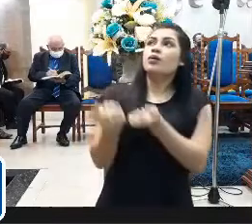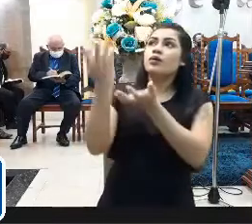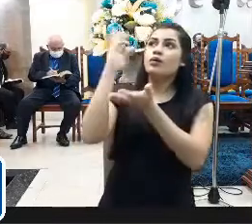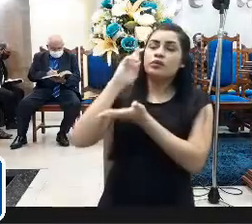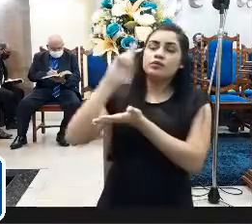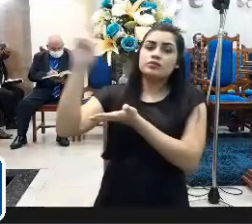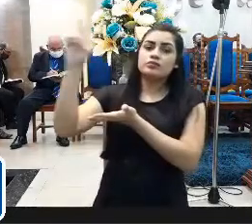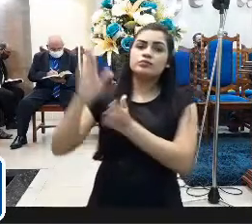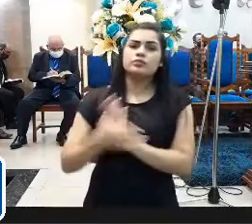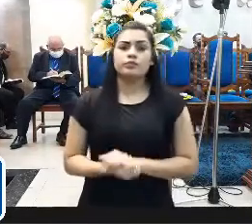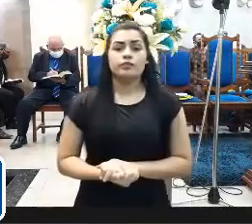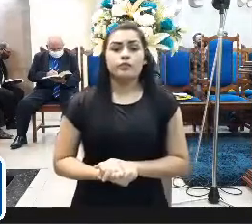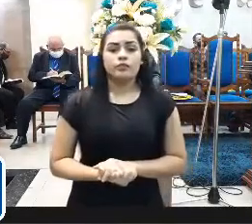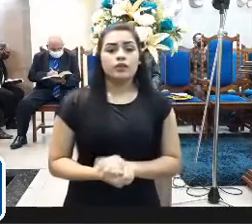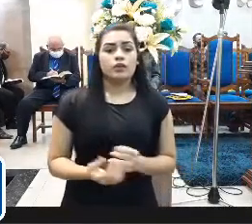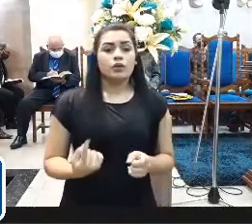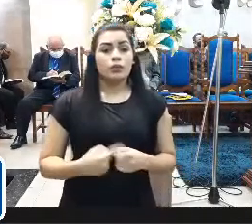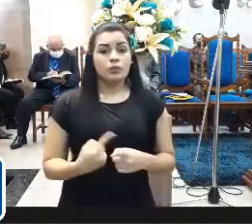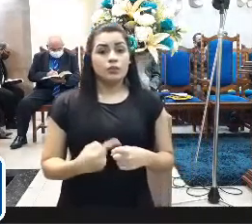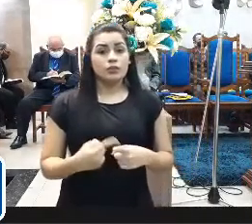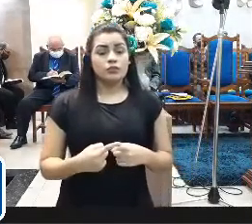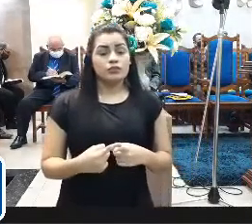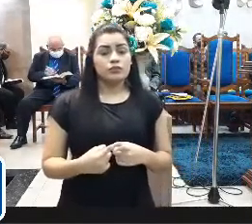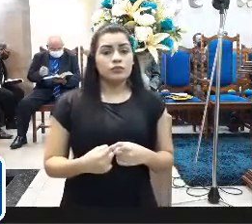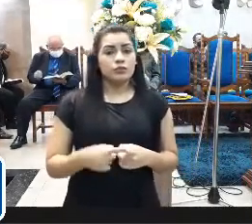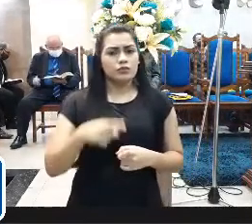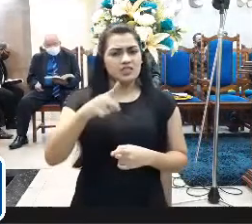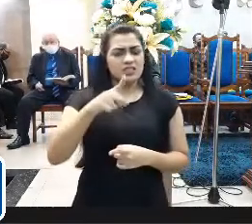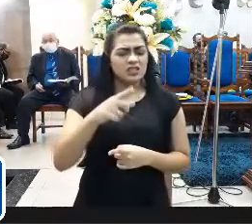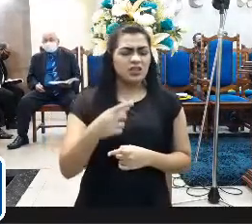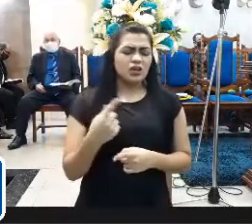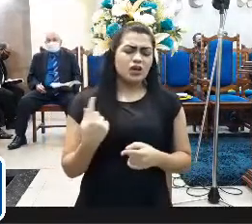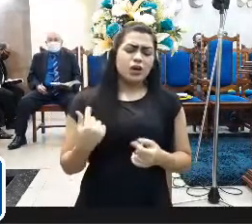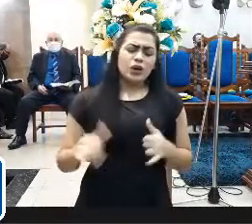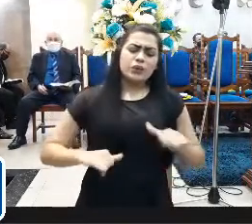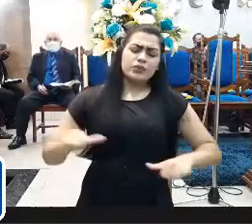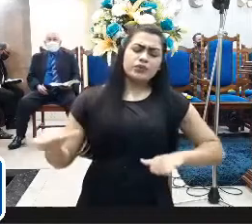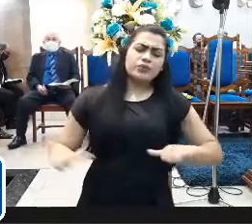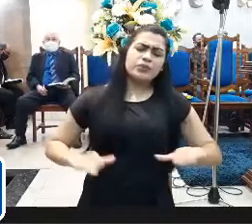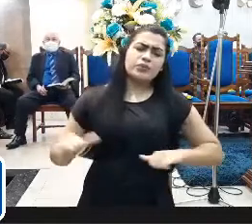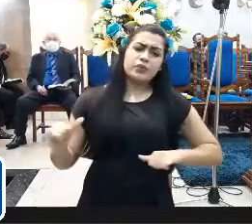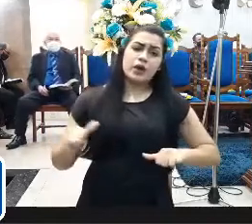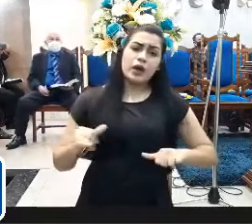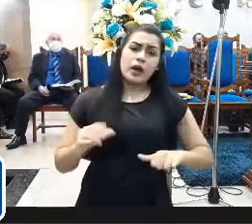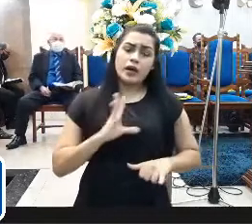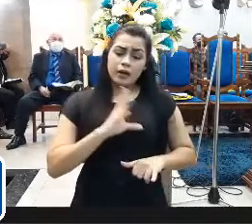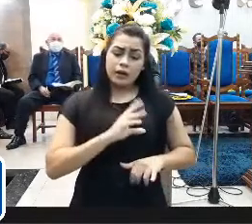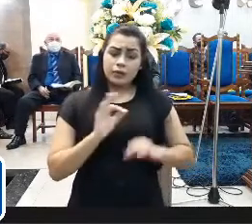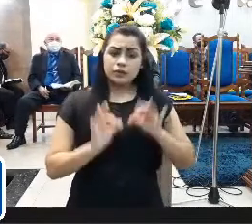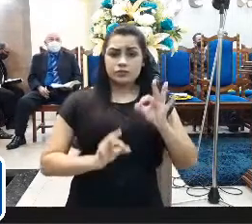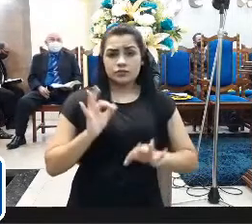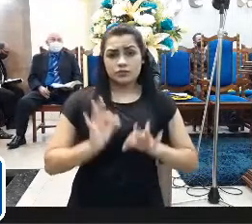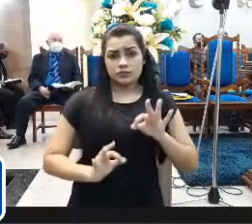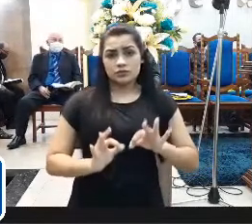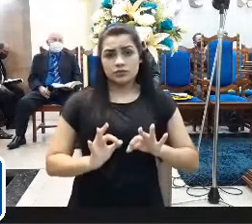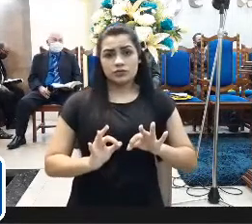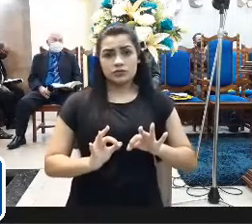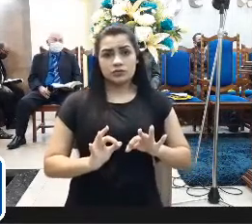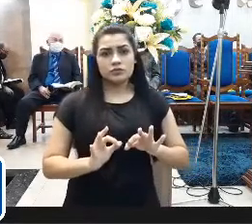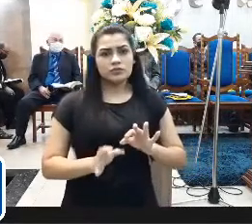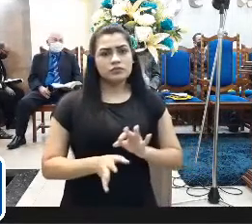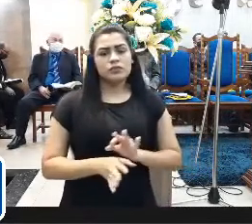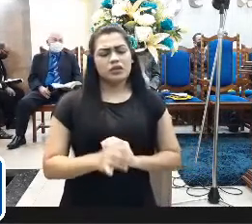mesmo que venham a sofrer, porque praticam a justiça, sejam felizes, não temam aquilo que eles temem, nem